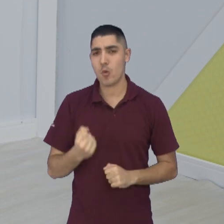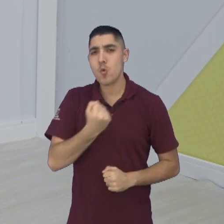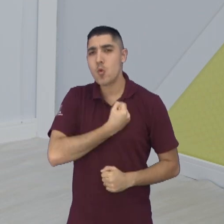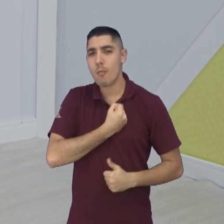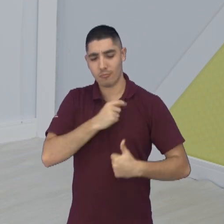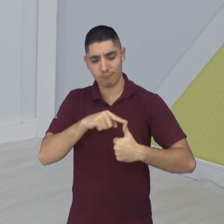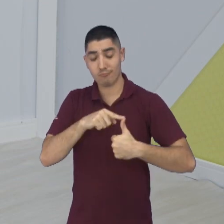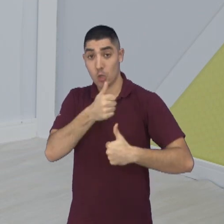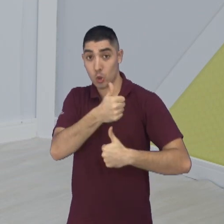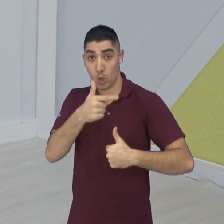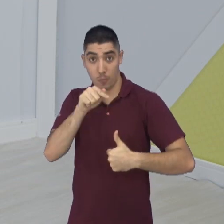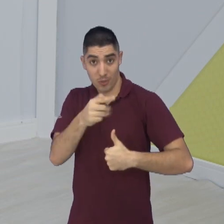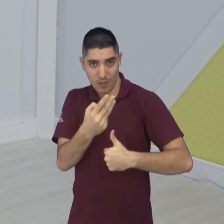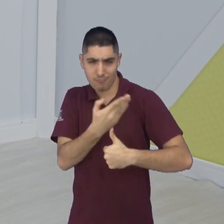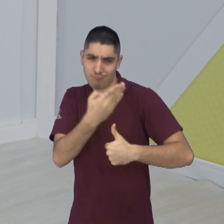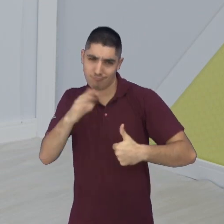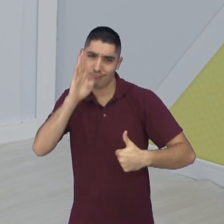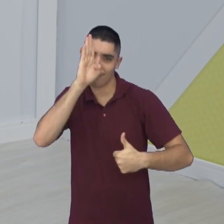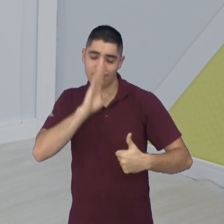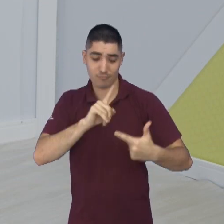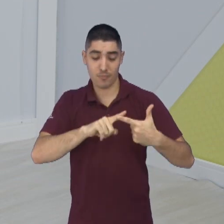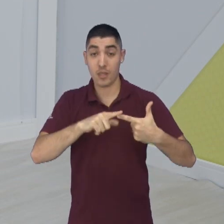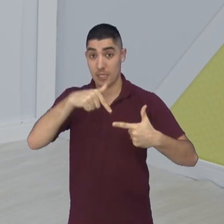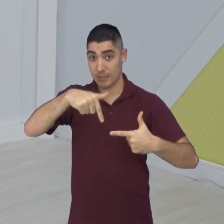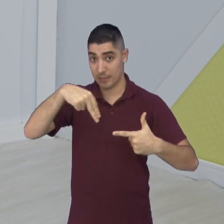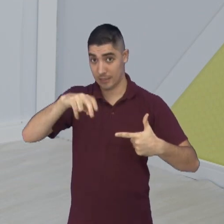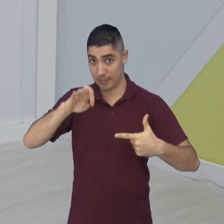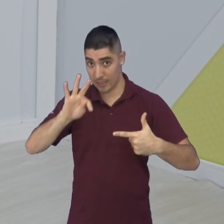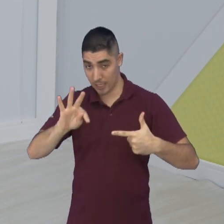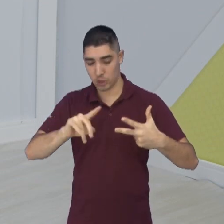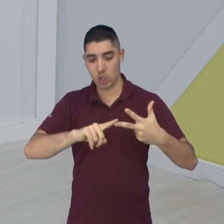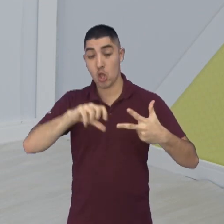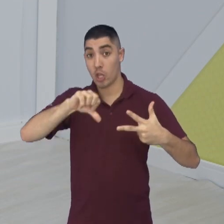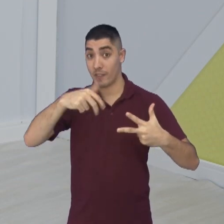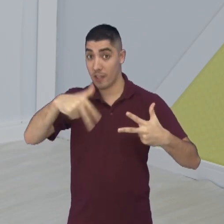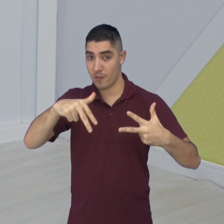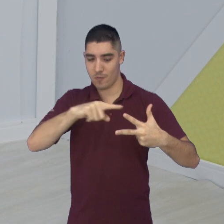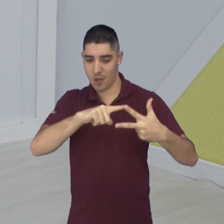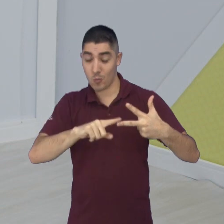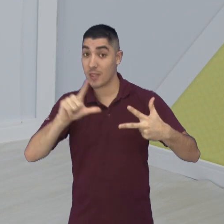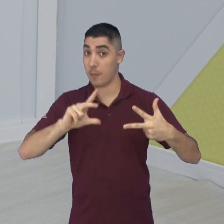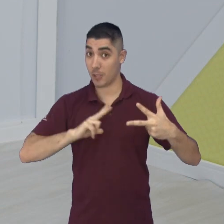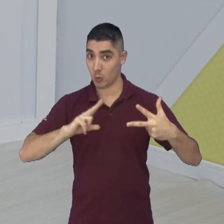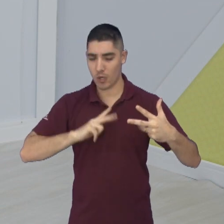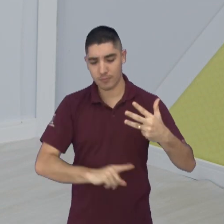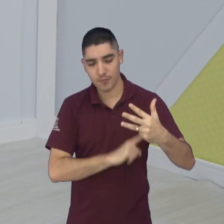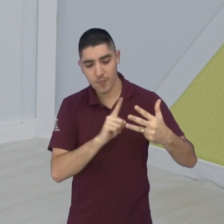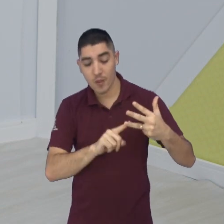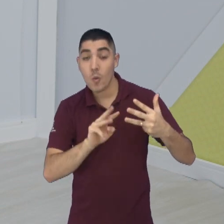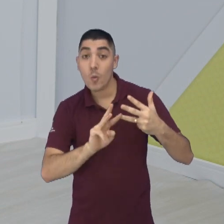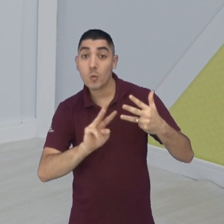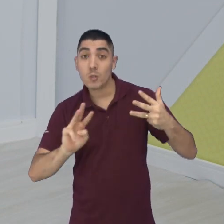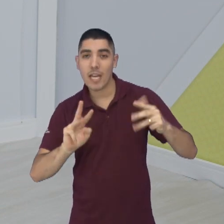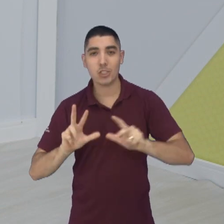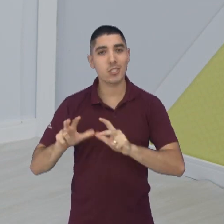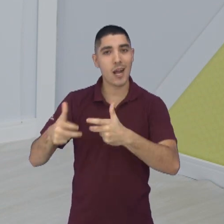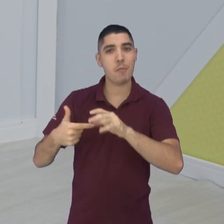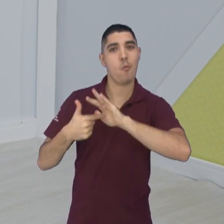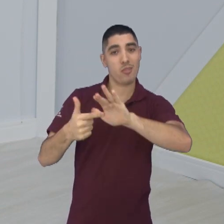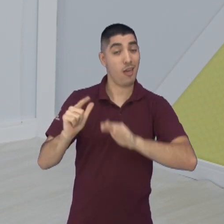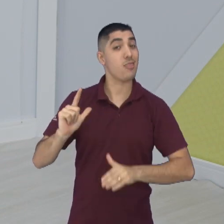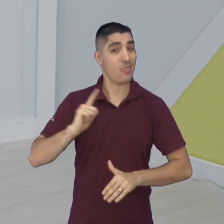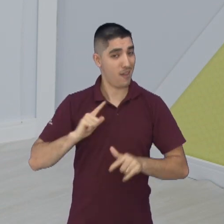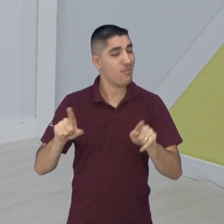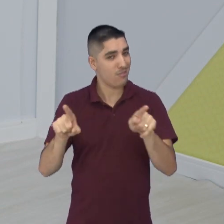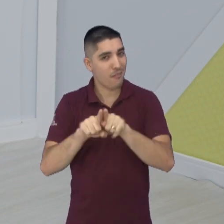canal 12.3 em TV aberta, além do canal 7 da NET 9 da Vivo TV. Estamos também na internet em